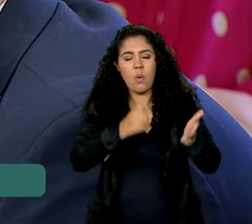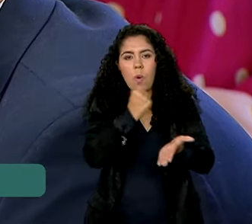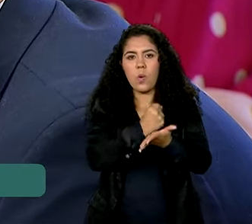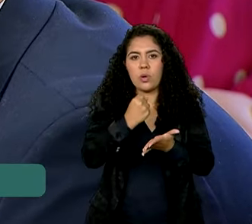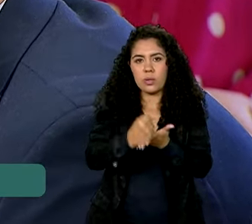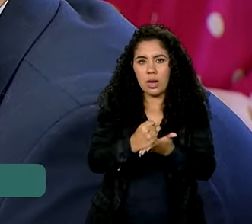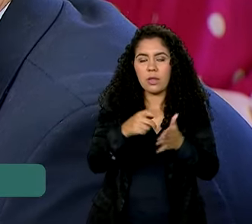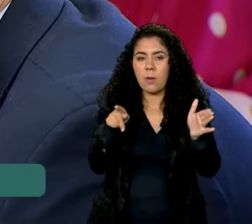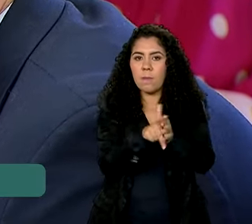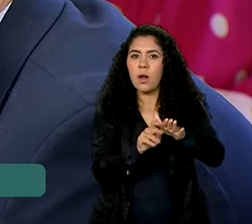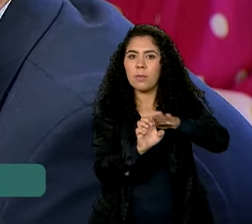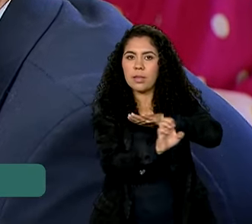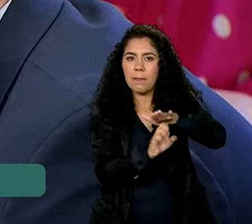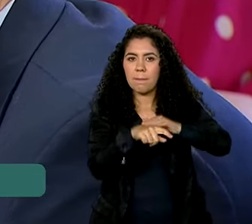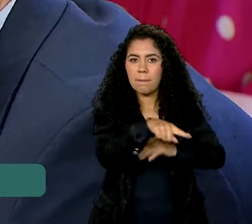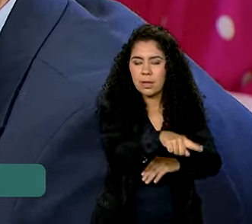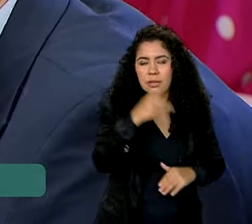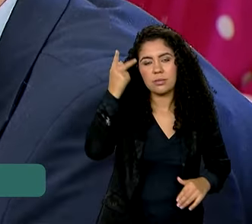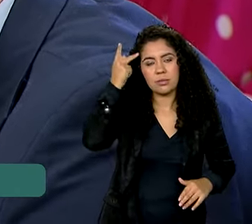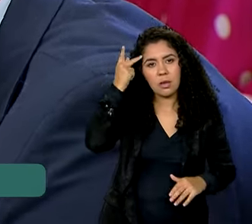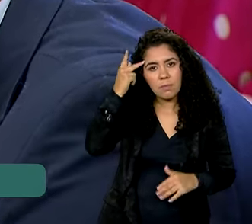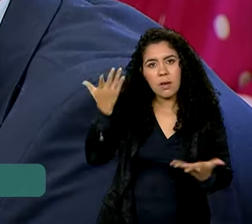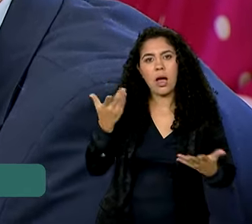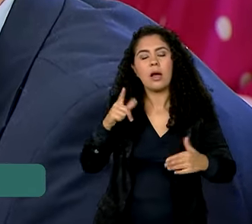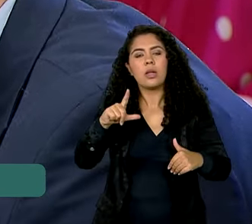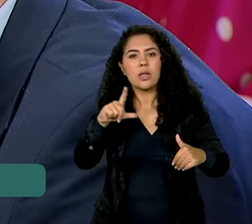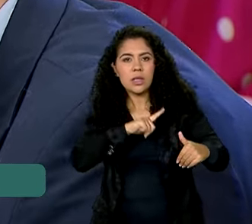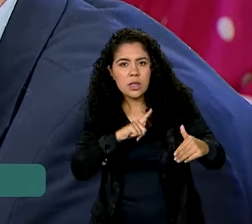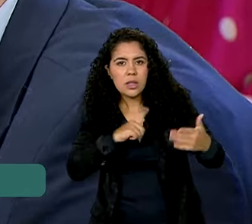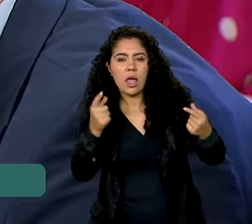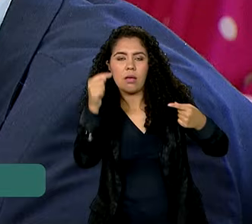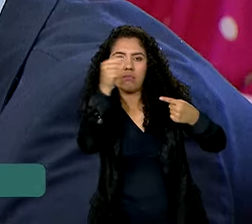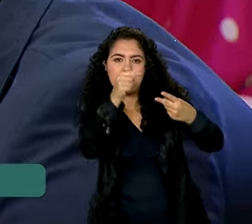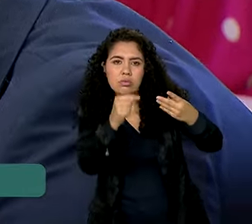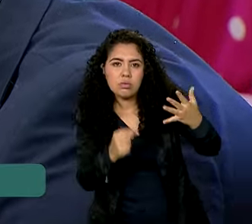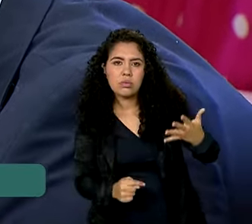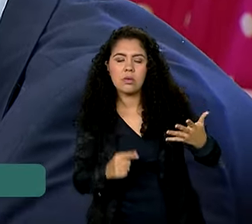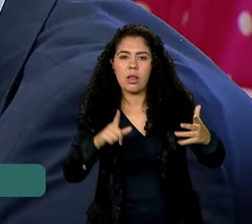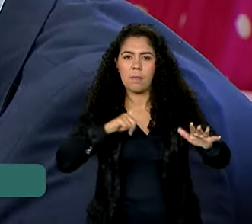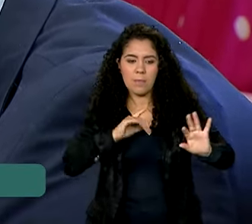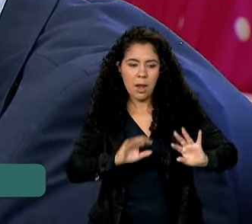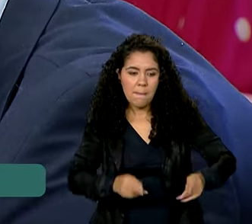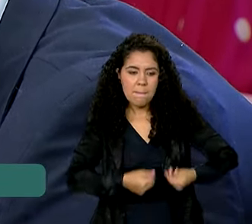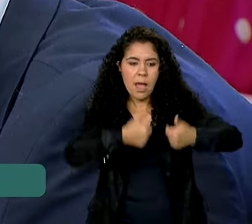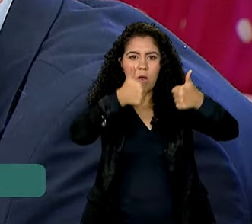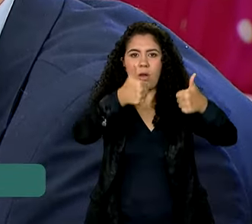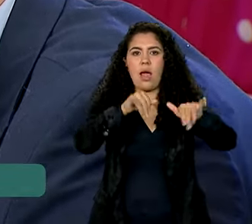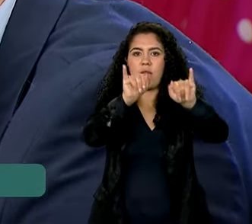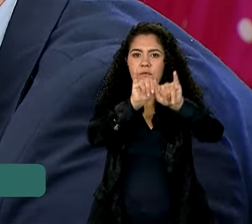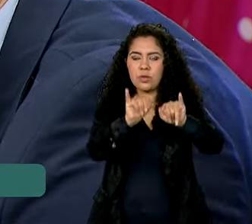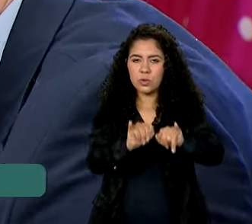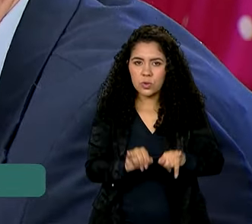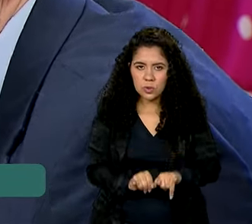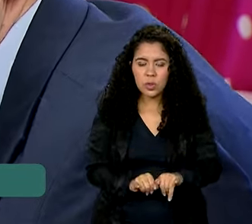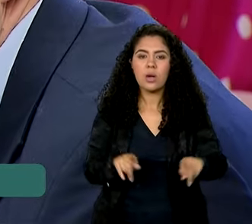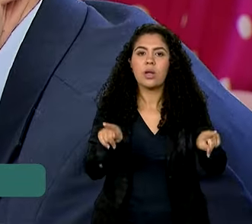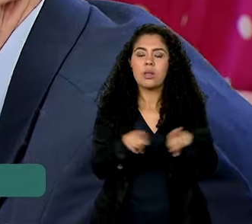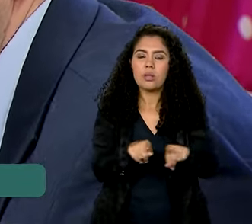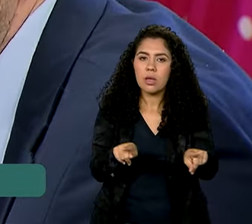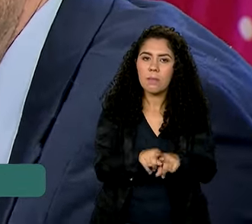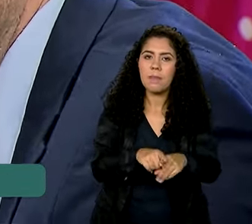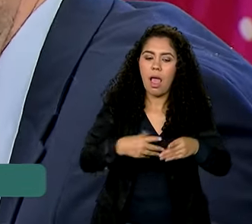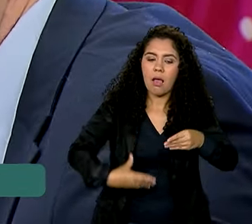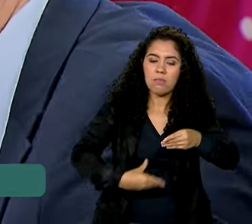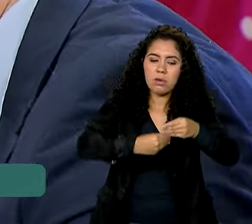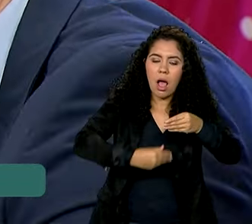Malha Paulista, trazendo intervenções de infraestrutura mais eficientes e gerando recursos adicionais